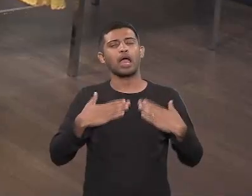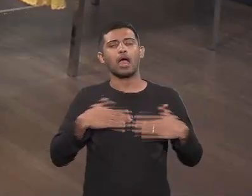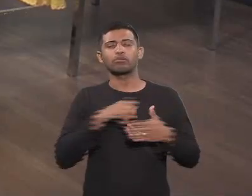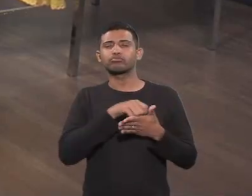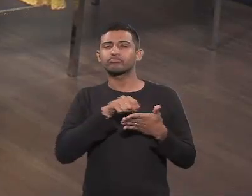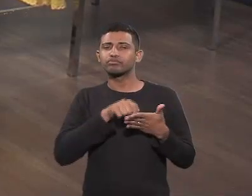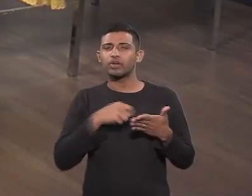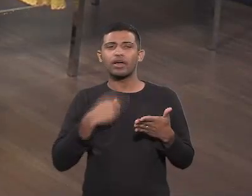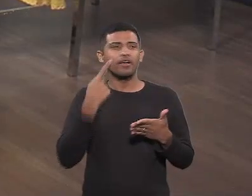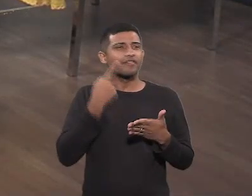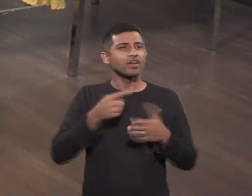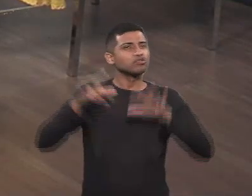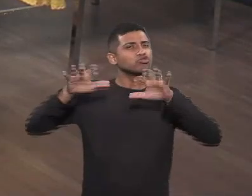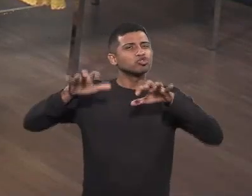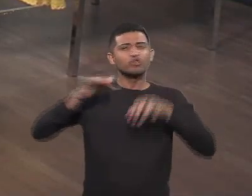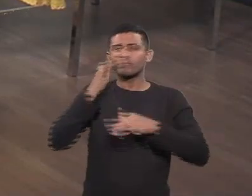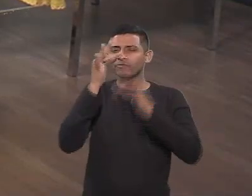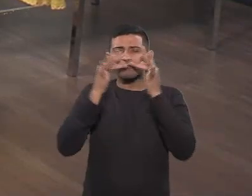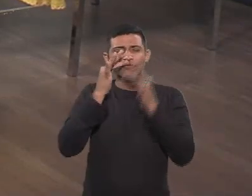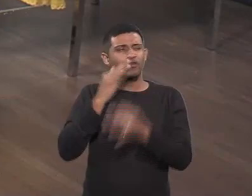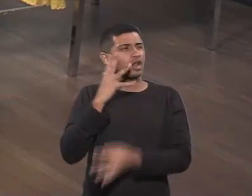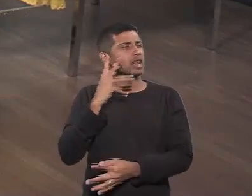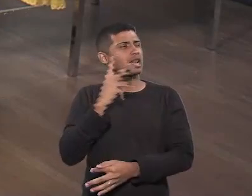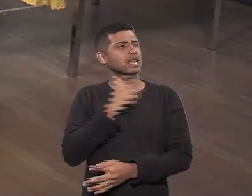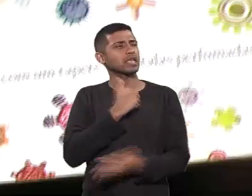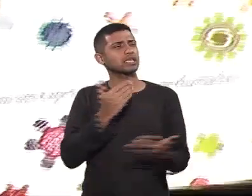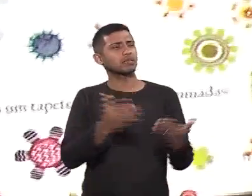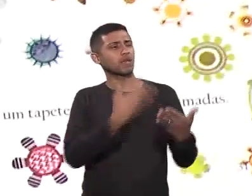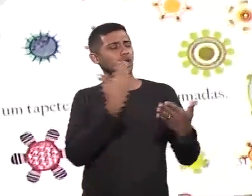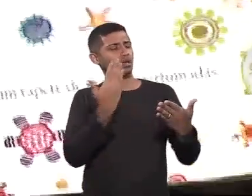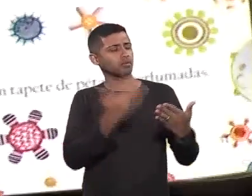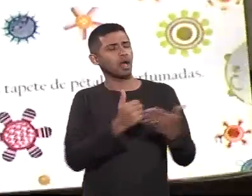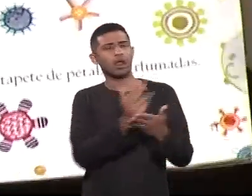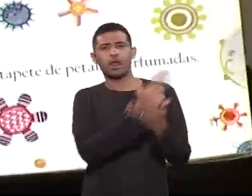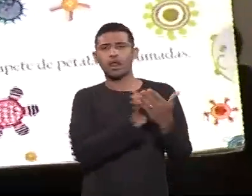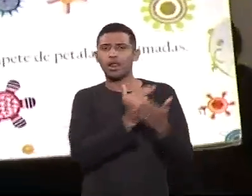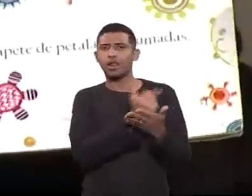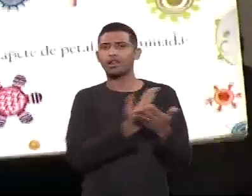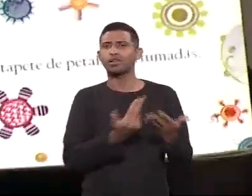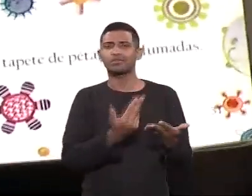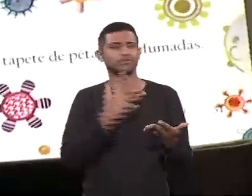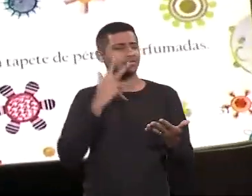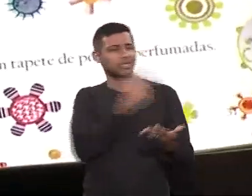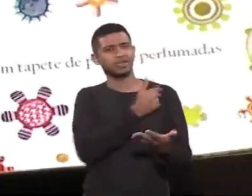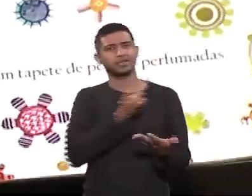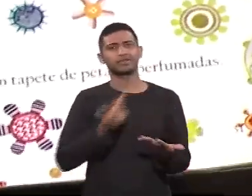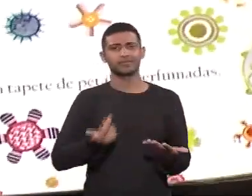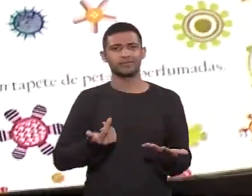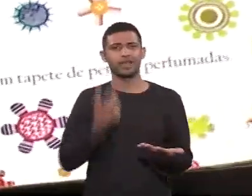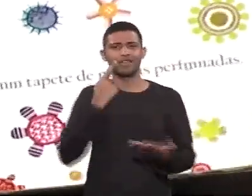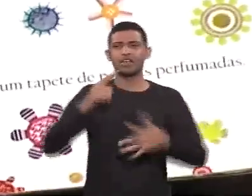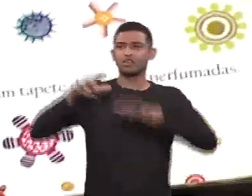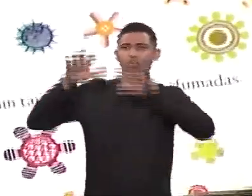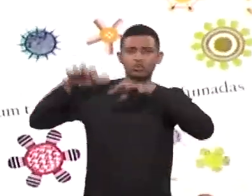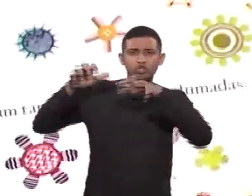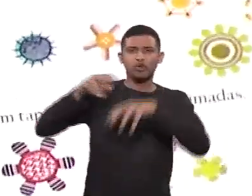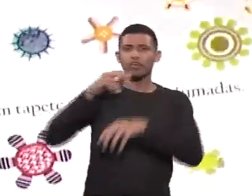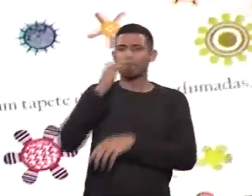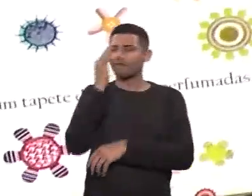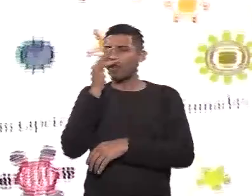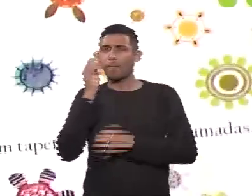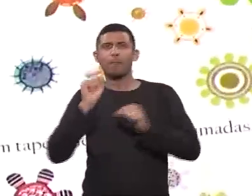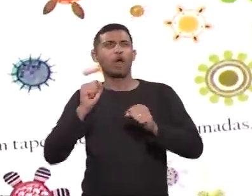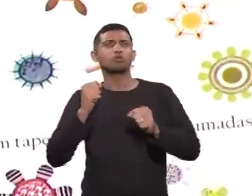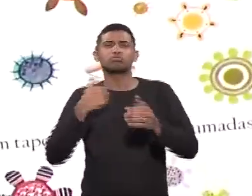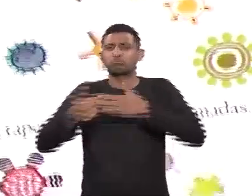vê a leveza. A chuva de flores é assim, coisa mais linda que existe, né? Da Nossa, ilustração. nossa. E essa chuva de flores pode